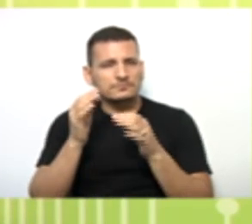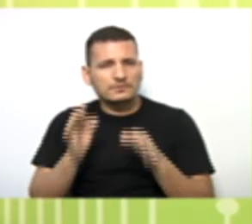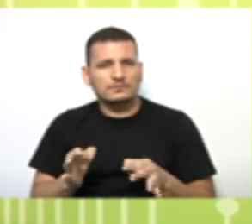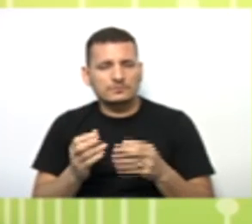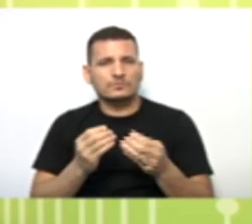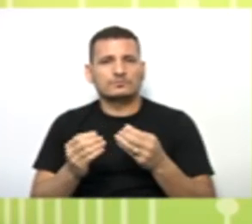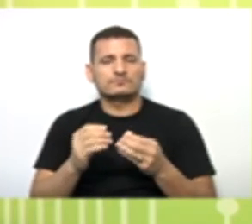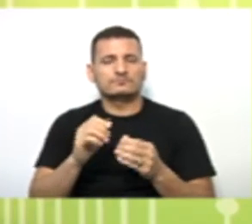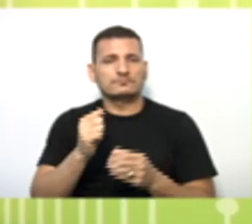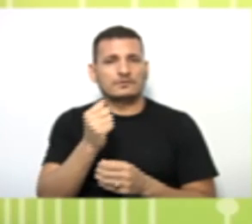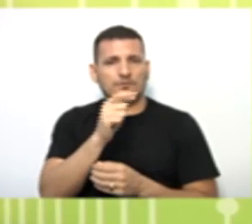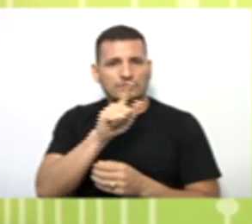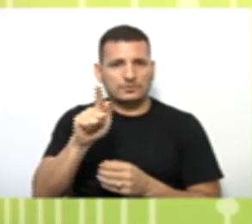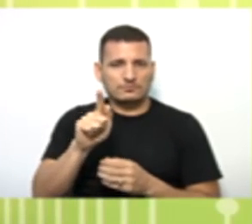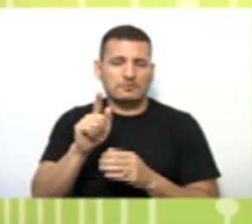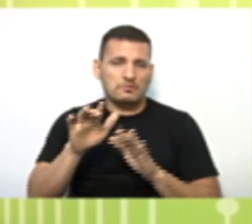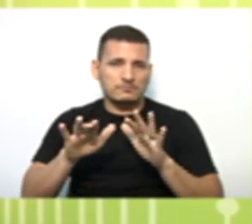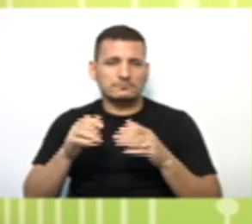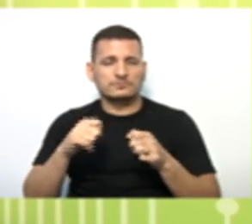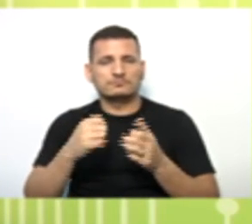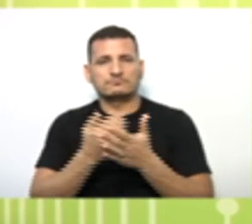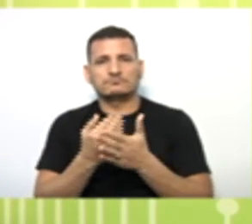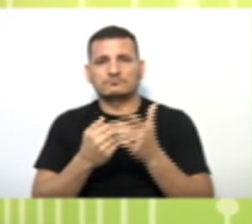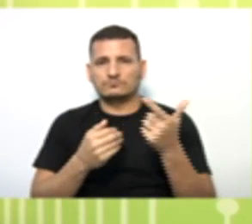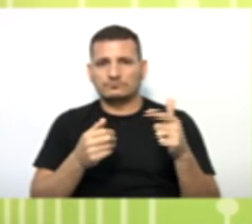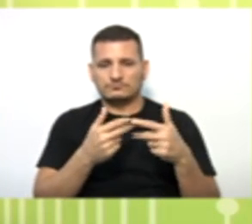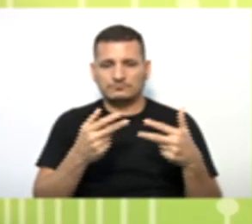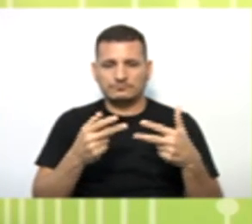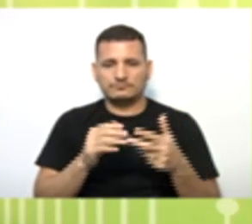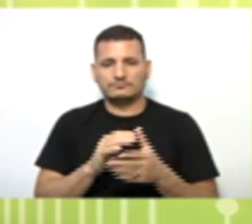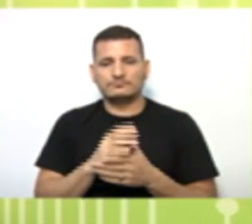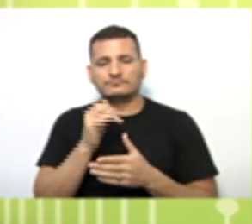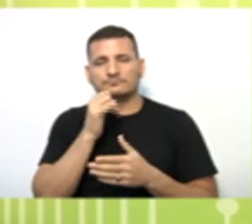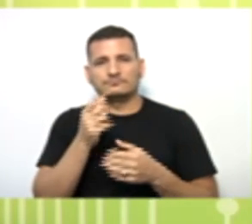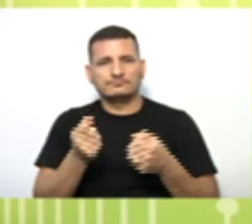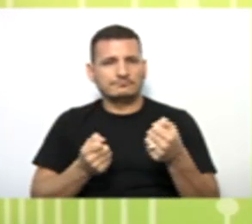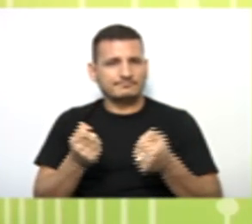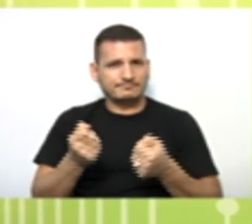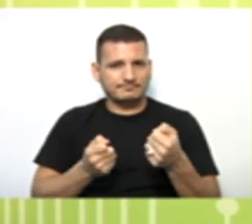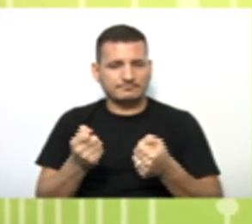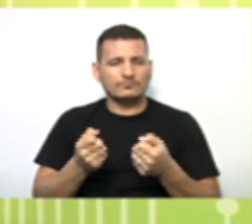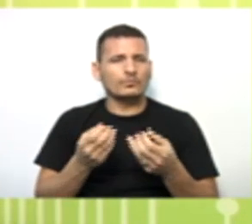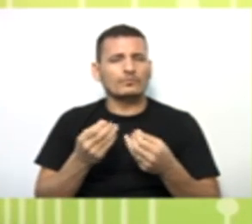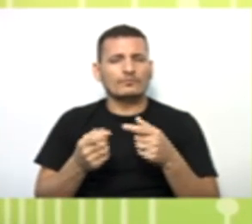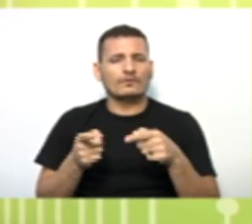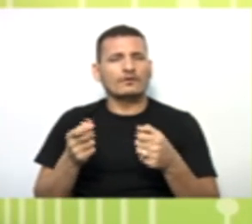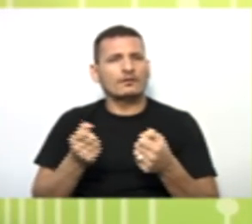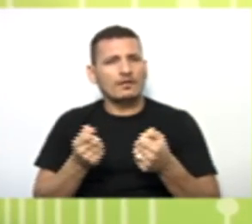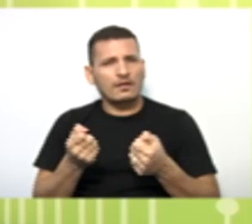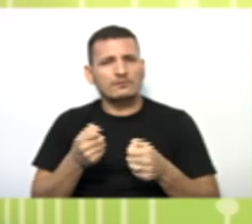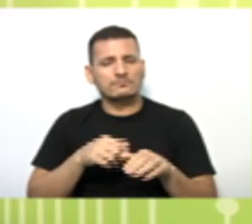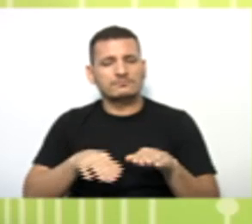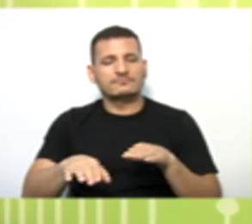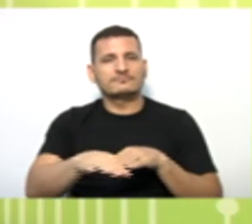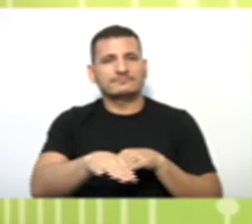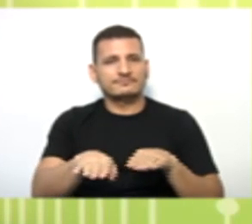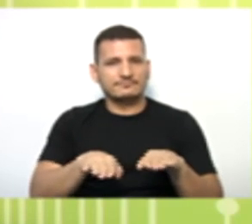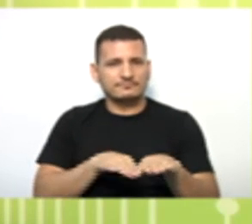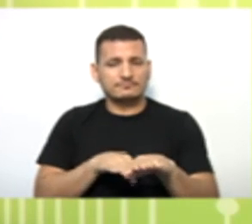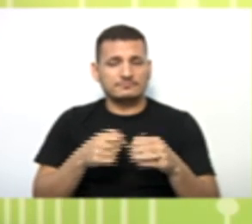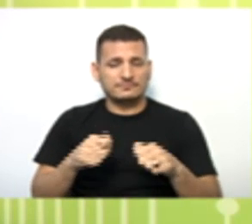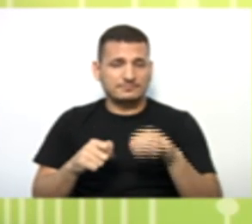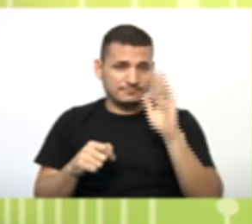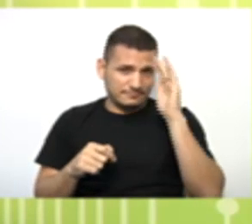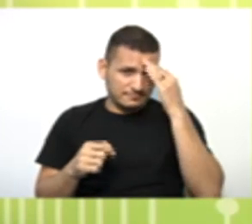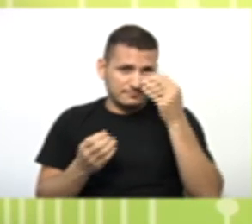algoritmo. E para isso a gente tem que estudar outras coisas. Imagina a seguinte situação do carro, né? Para poder entender como é que o carro estaciona, a gente tem que entender sobre o carro. Né,